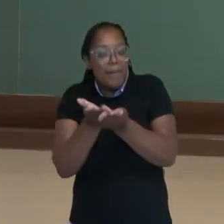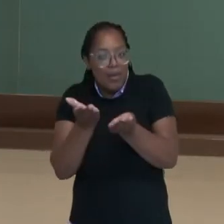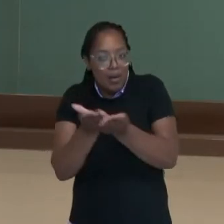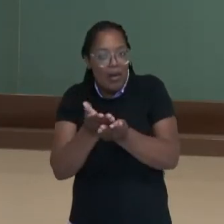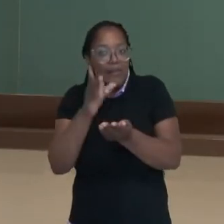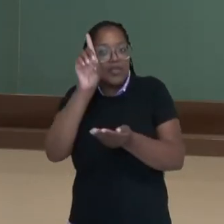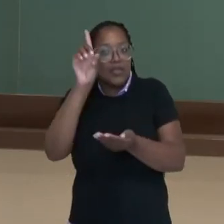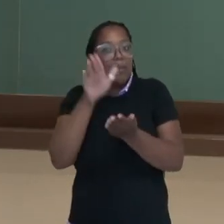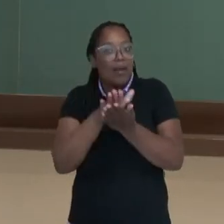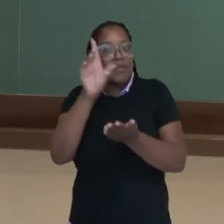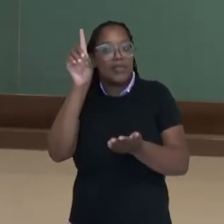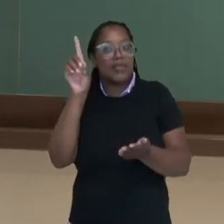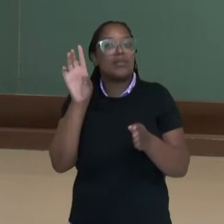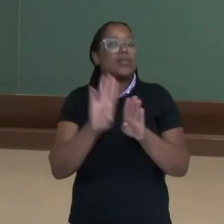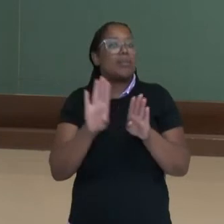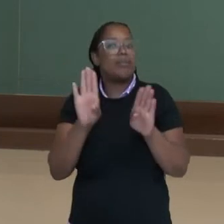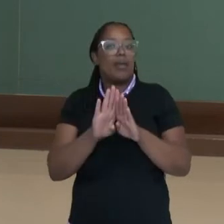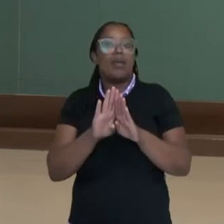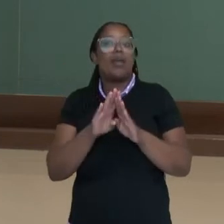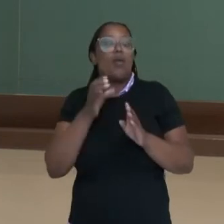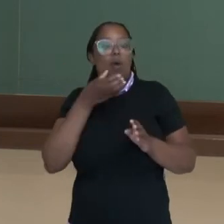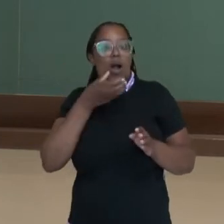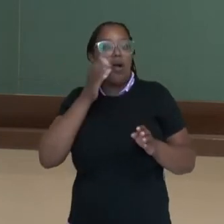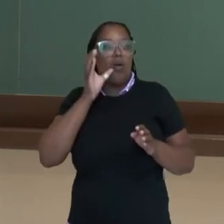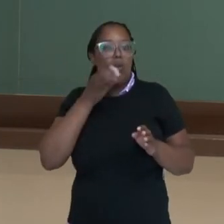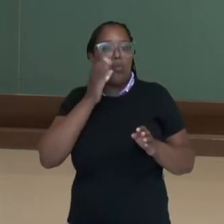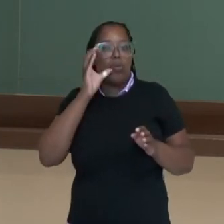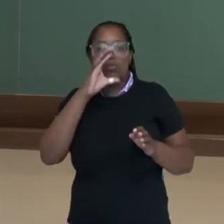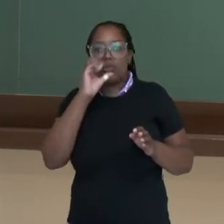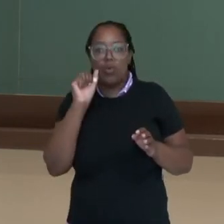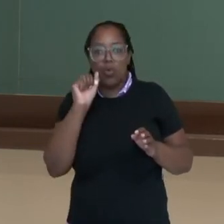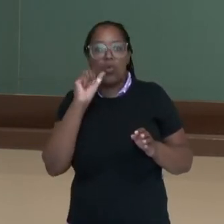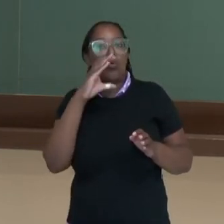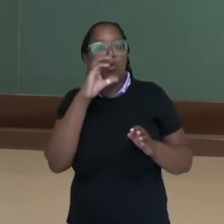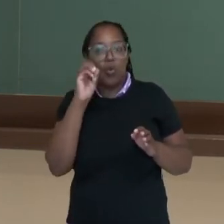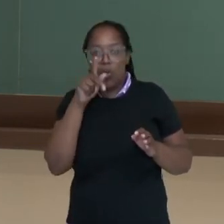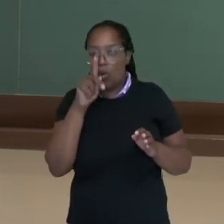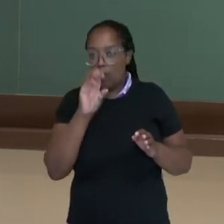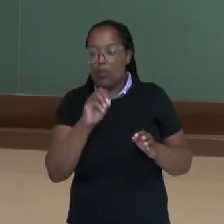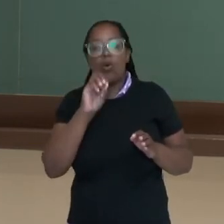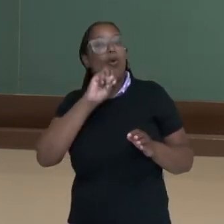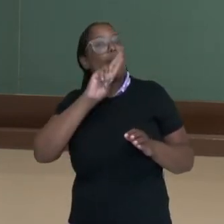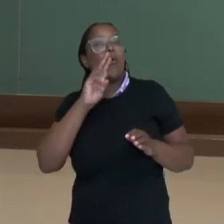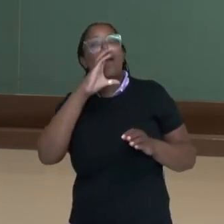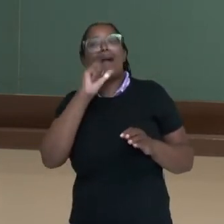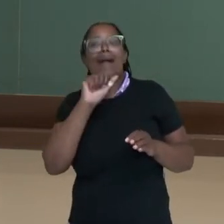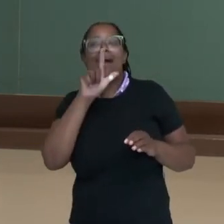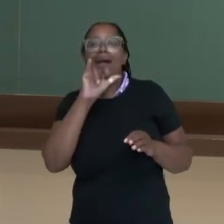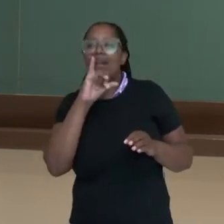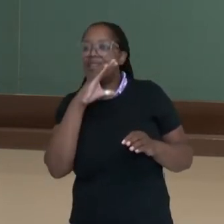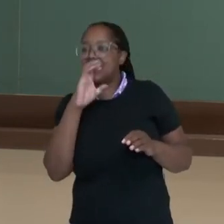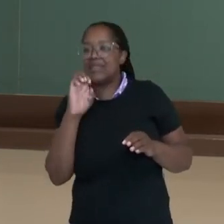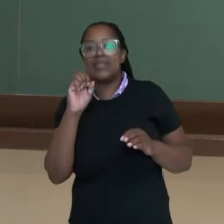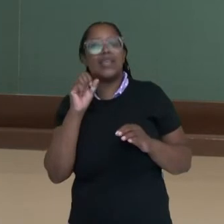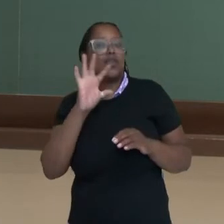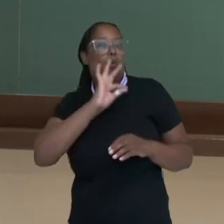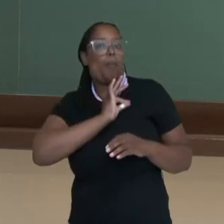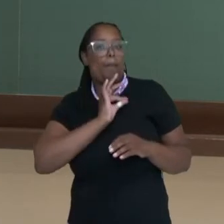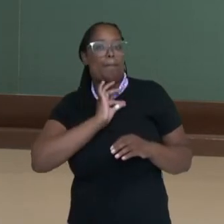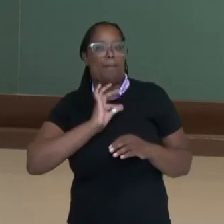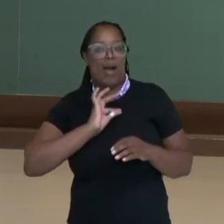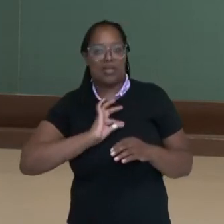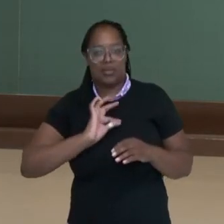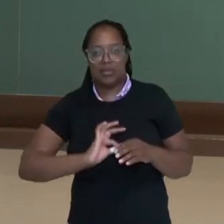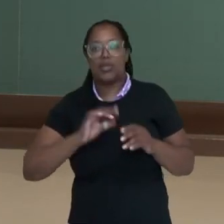gente usa em casa não tem a mesma simbologia que um padre usa dentro de uma igreja, né? Ali ele representa